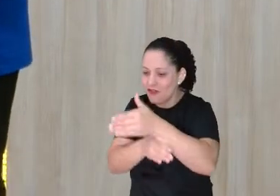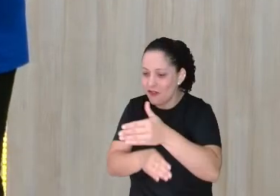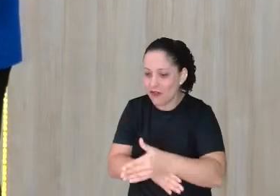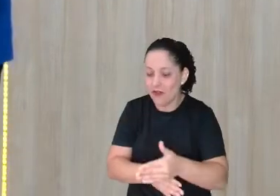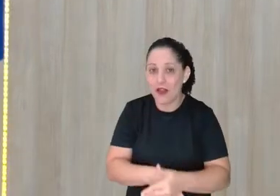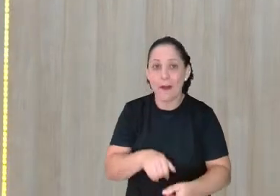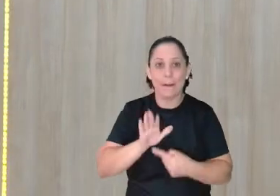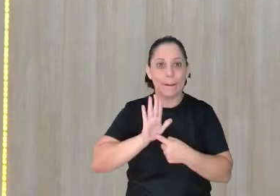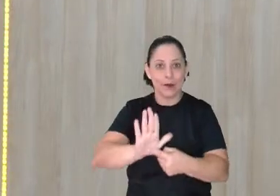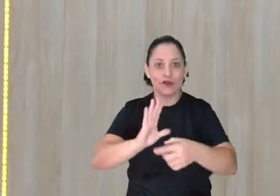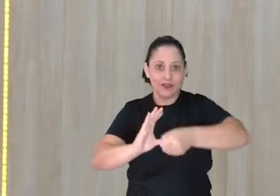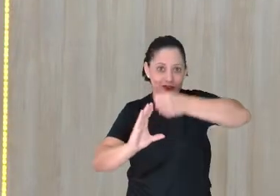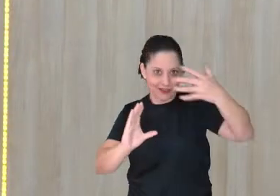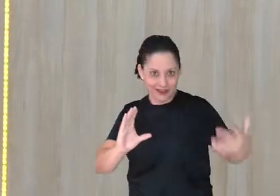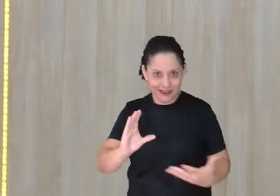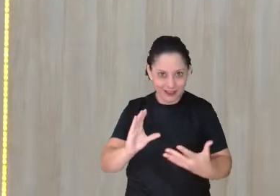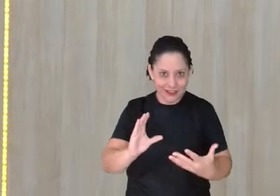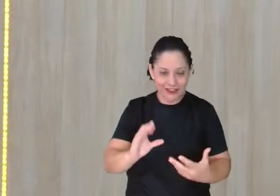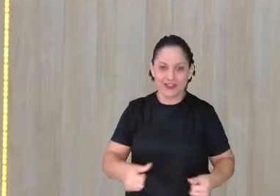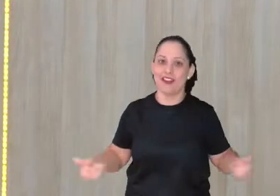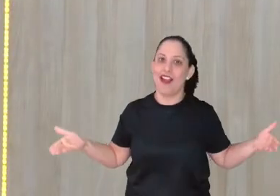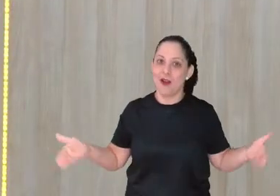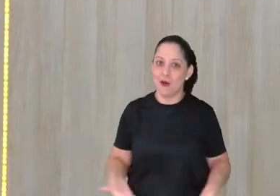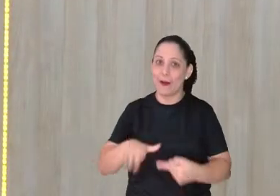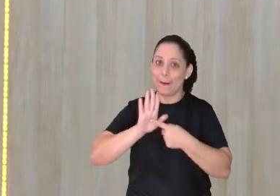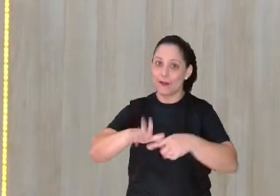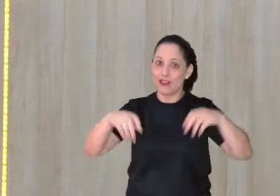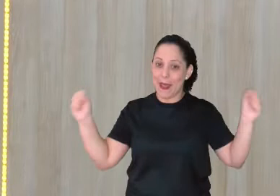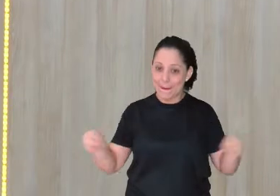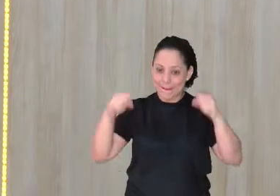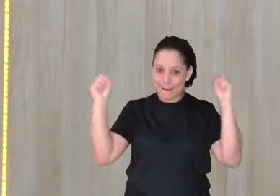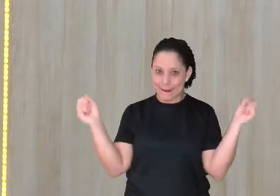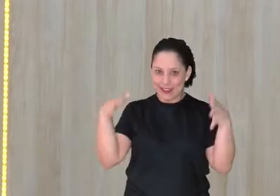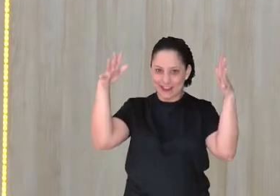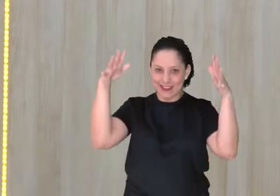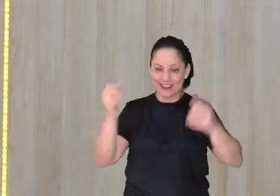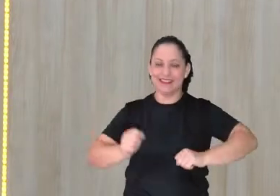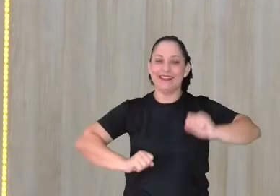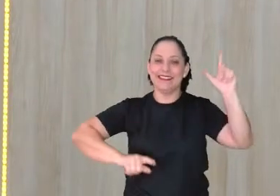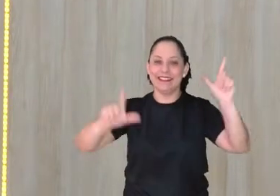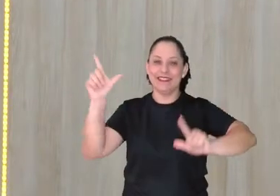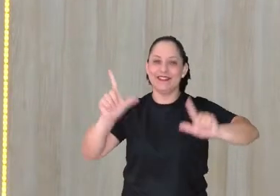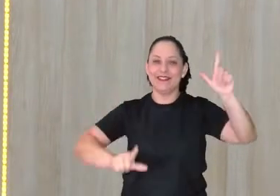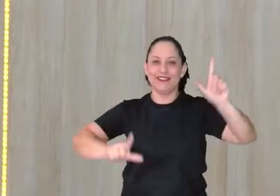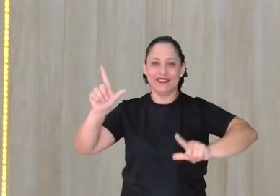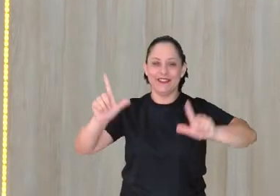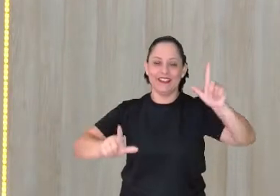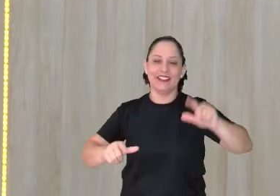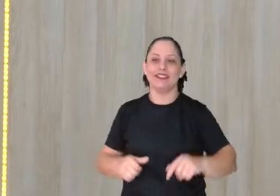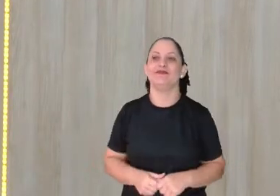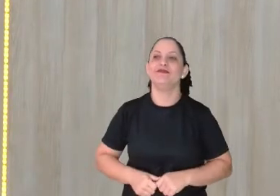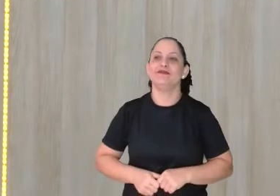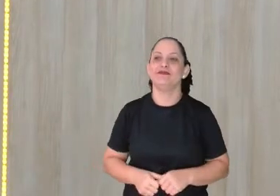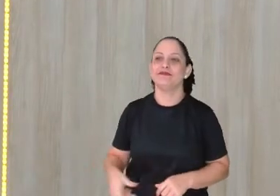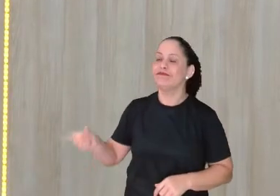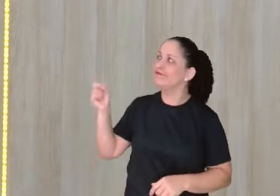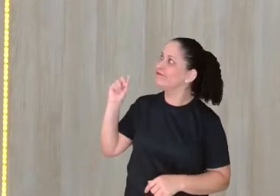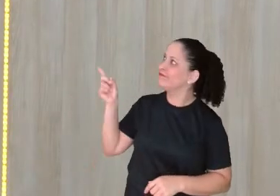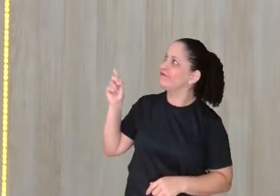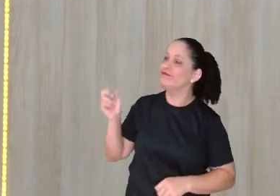características. E aí eu quero mostrar a magia da TV. Então, na TV, estava passando, gente, assim,